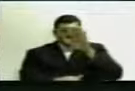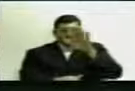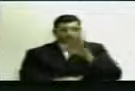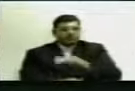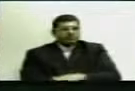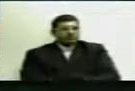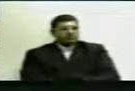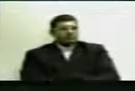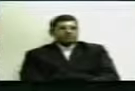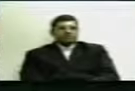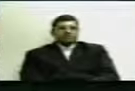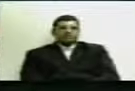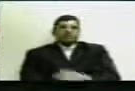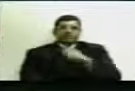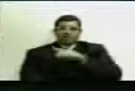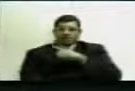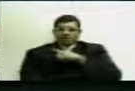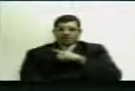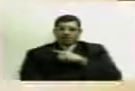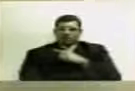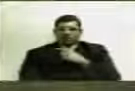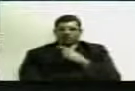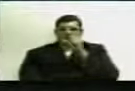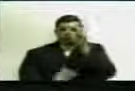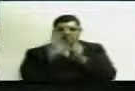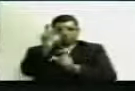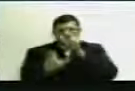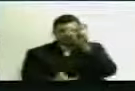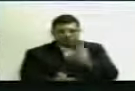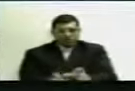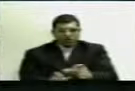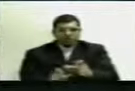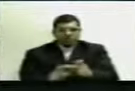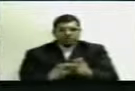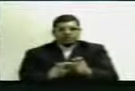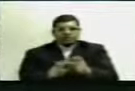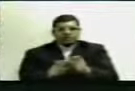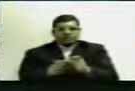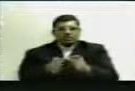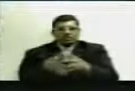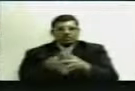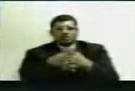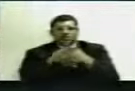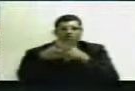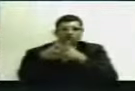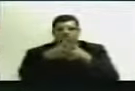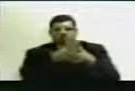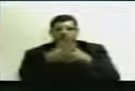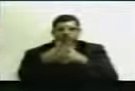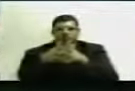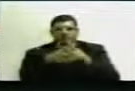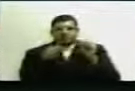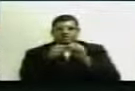juramento. Houve uma tentativa de avacalhar,